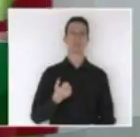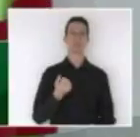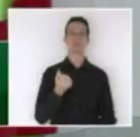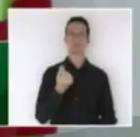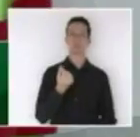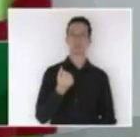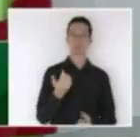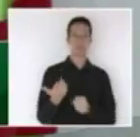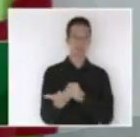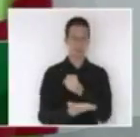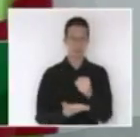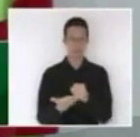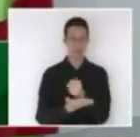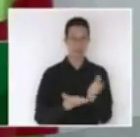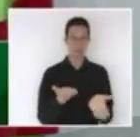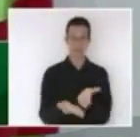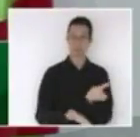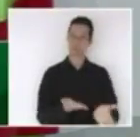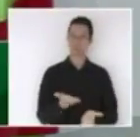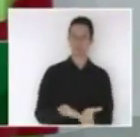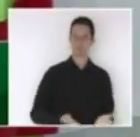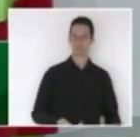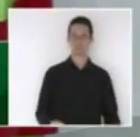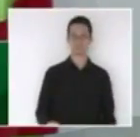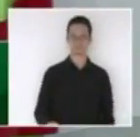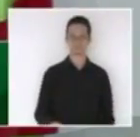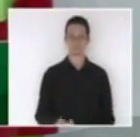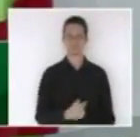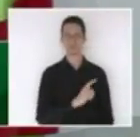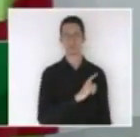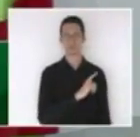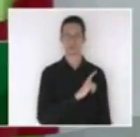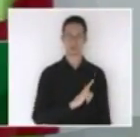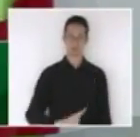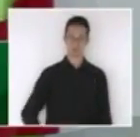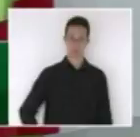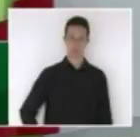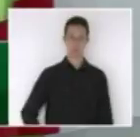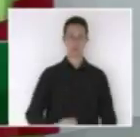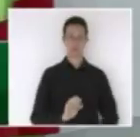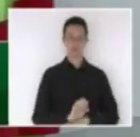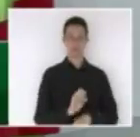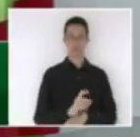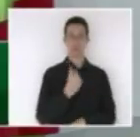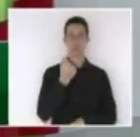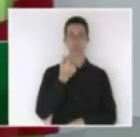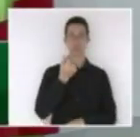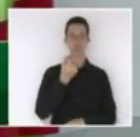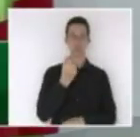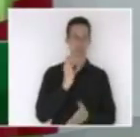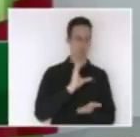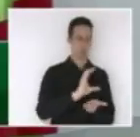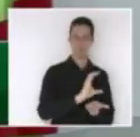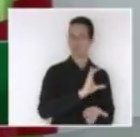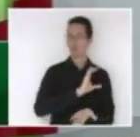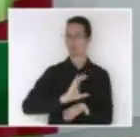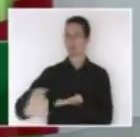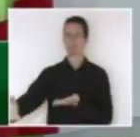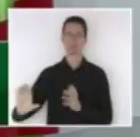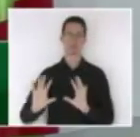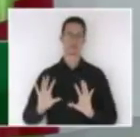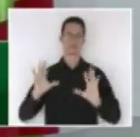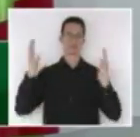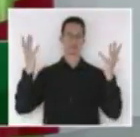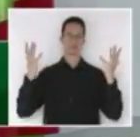está destinando recursos para essas festas, para esses eventos. Então,